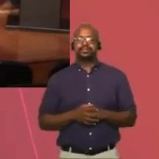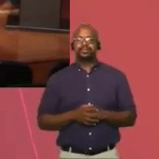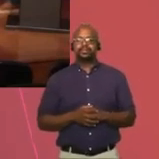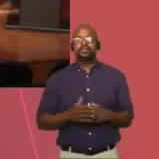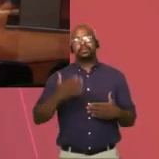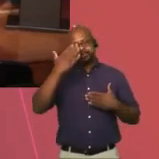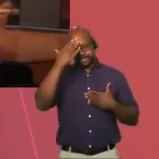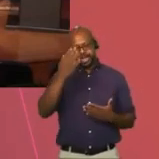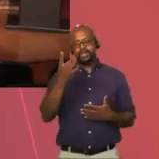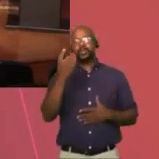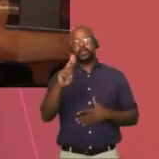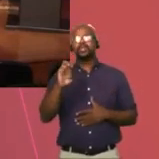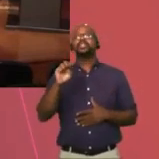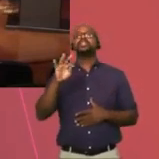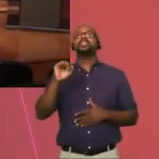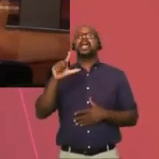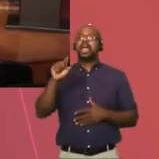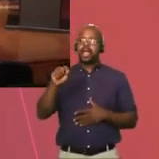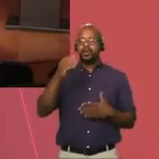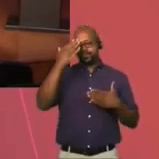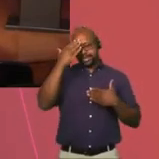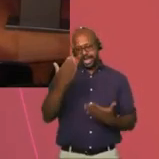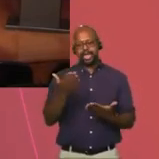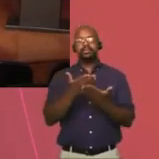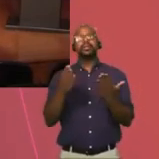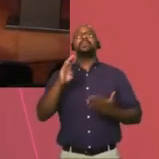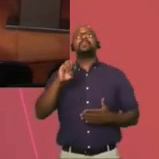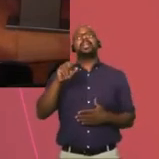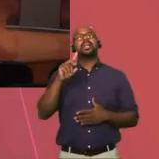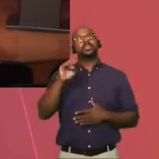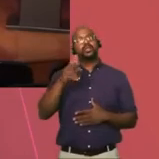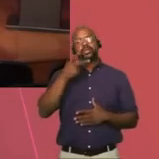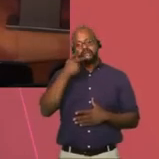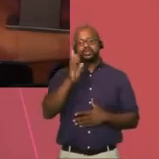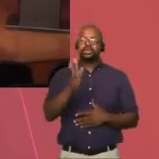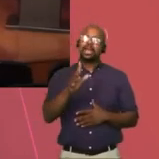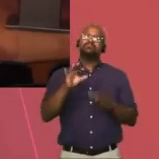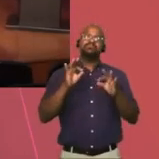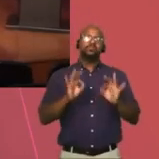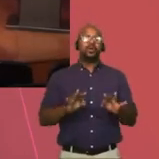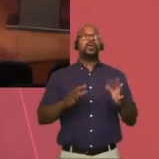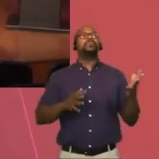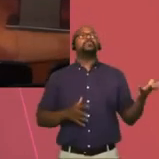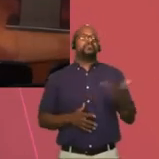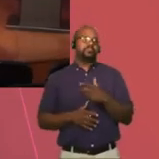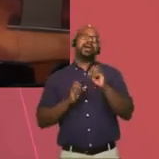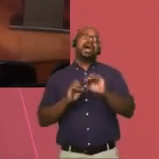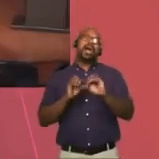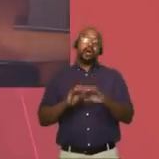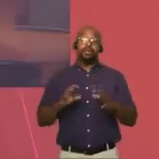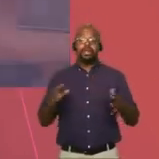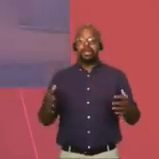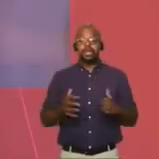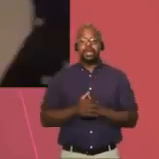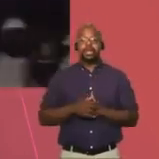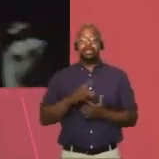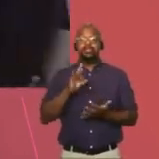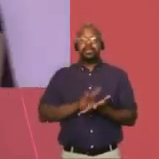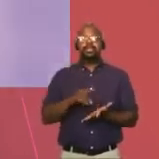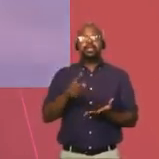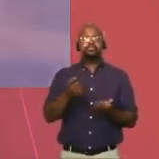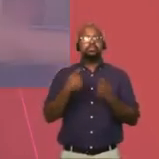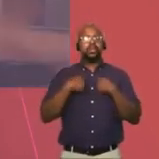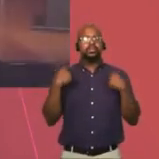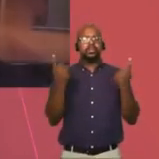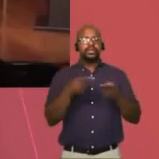bom obrigada doutora estélio Dantas muito obrigada como Bernardinho falou e eu tinha dito ante realmente foi uma aula né verdade é